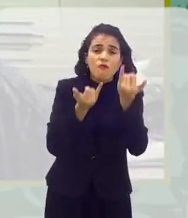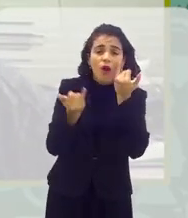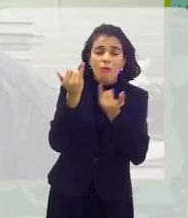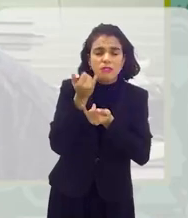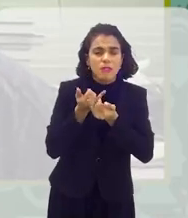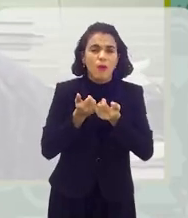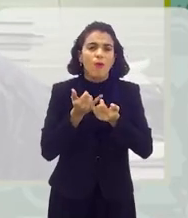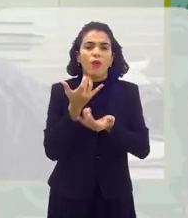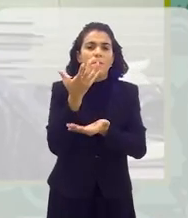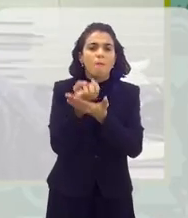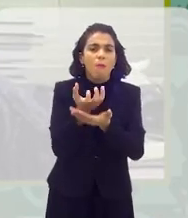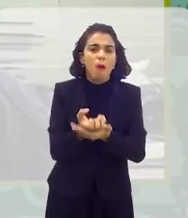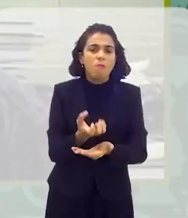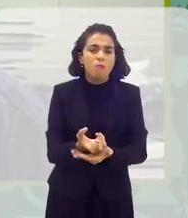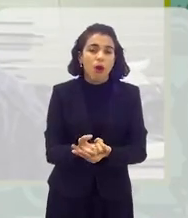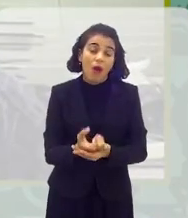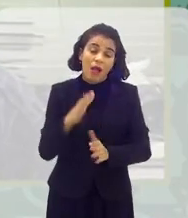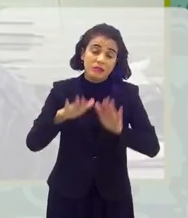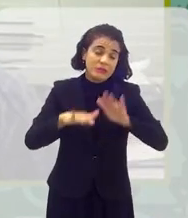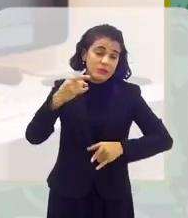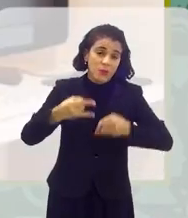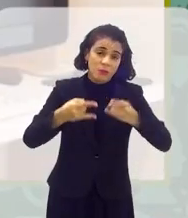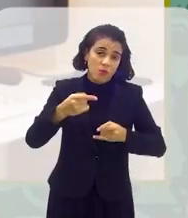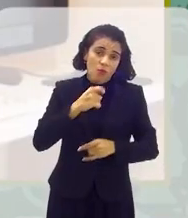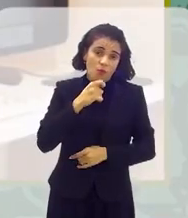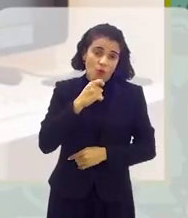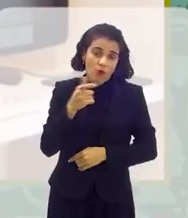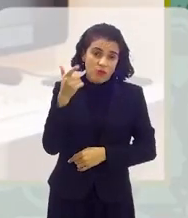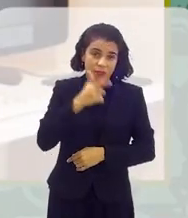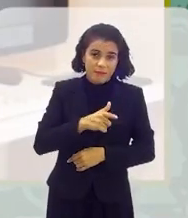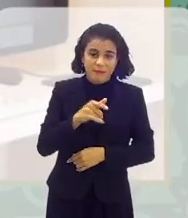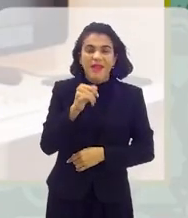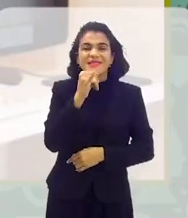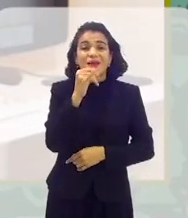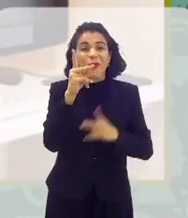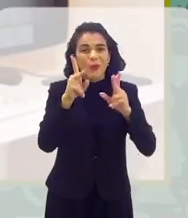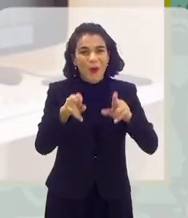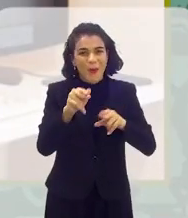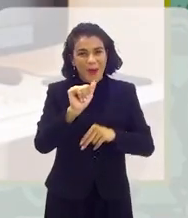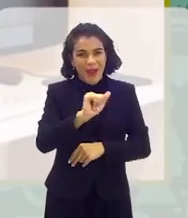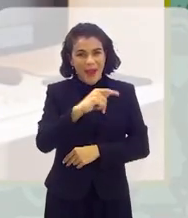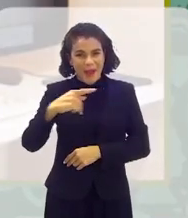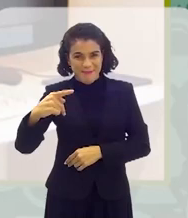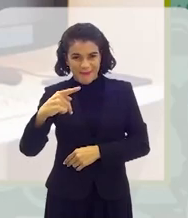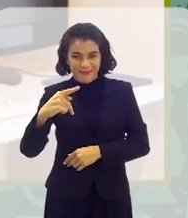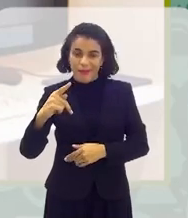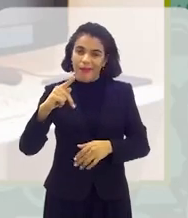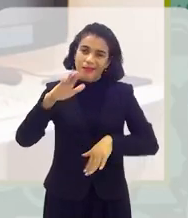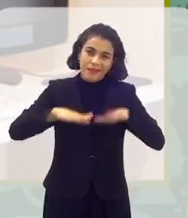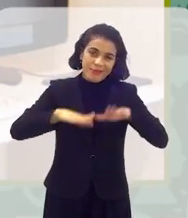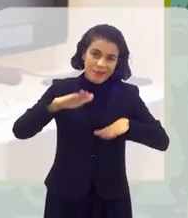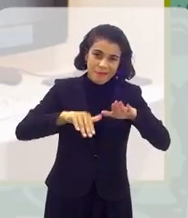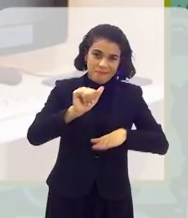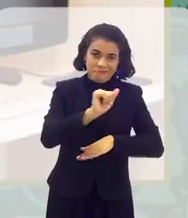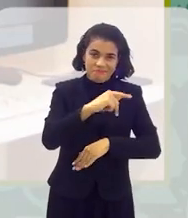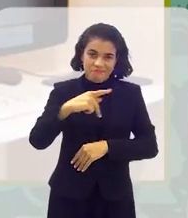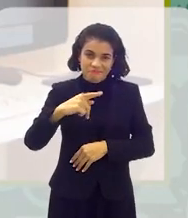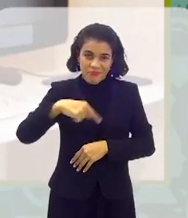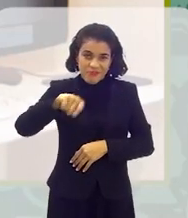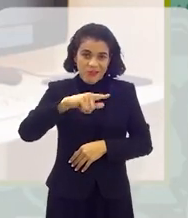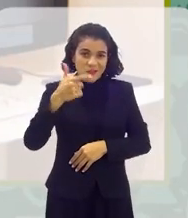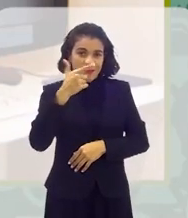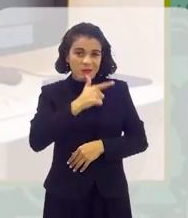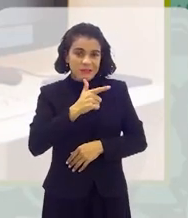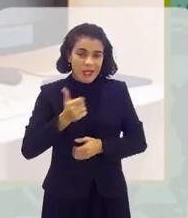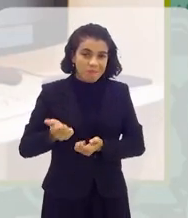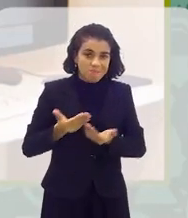informações que a máquina não tem acesso no caso Luiz é o que acontece com o aplicativo né de uma certa forma Vocês